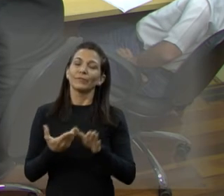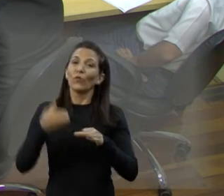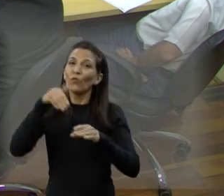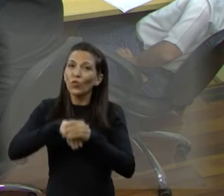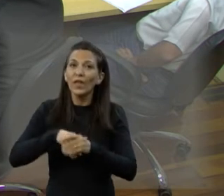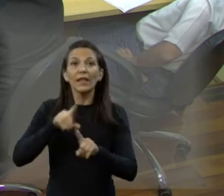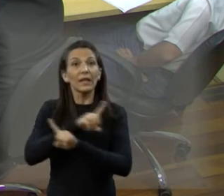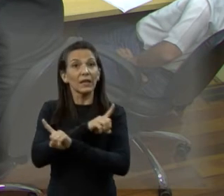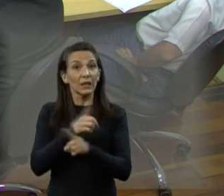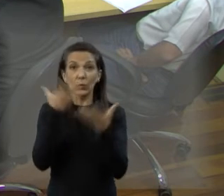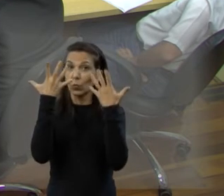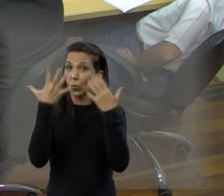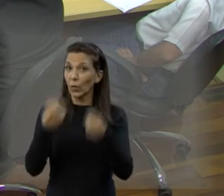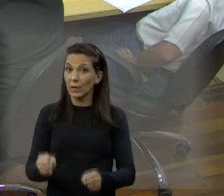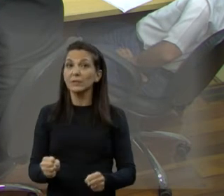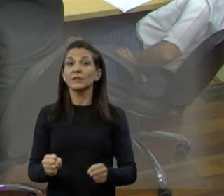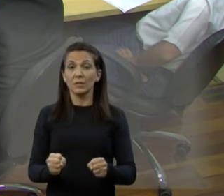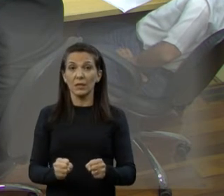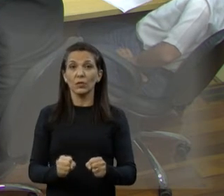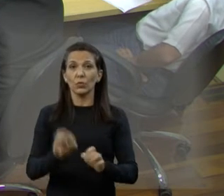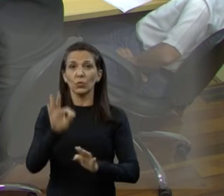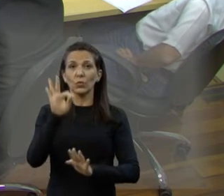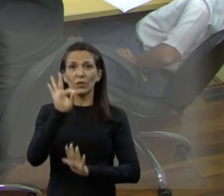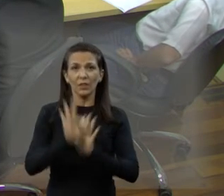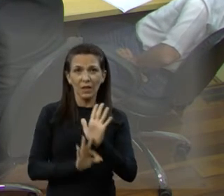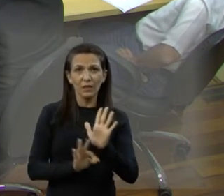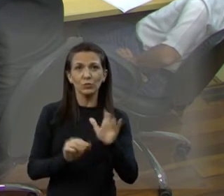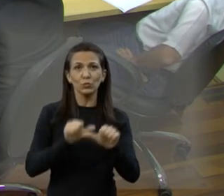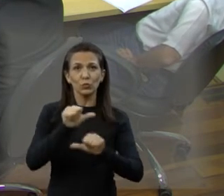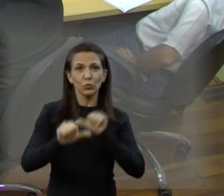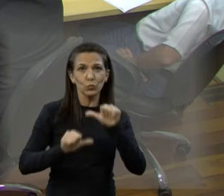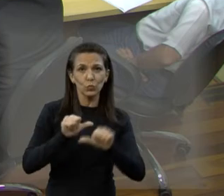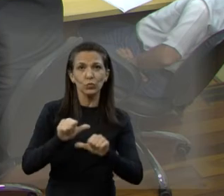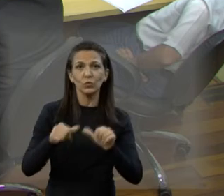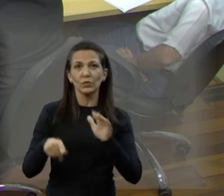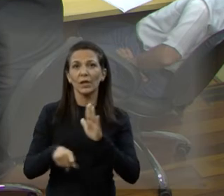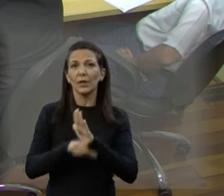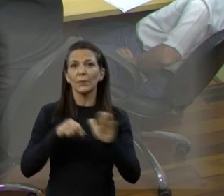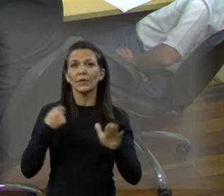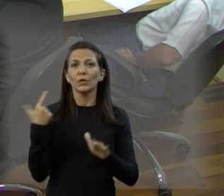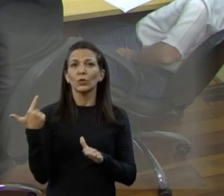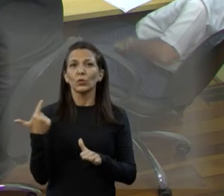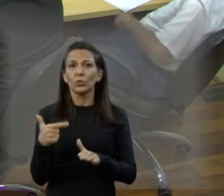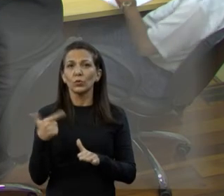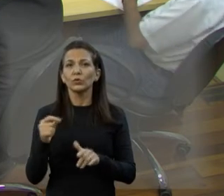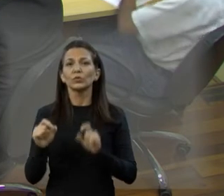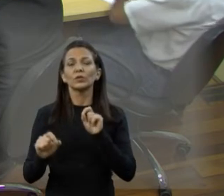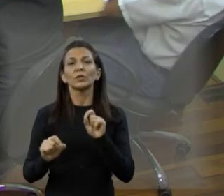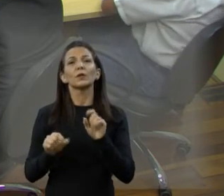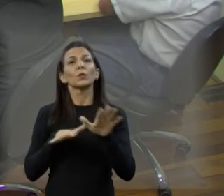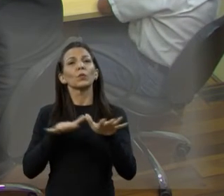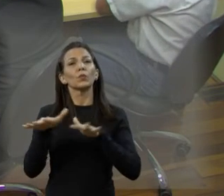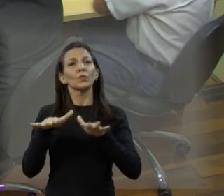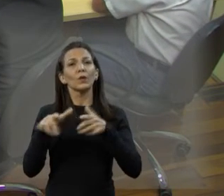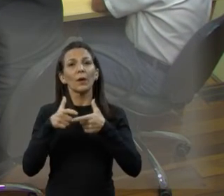voltar não é o vereador Lucas já conversou e vou votar favorável à emenda nº 2 que a gente faz justamente movimento eu posto que é ampliar para os